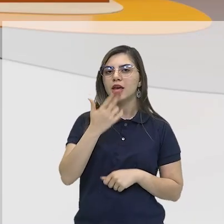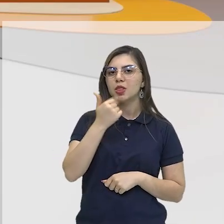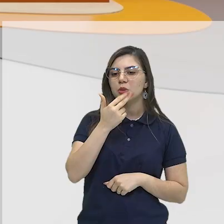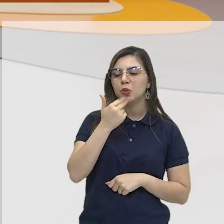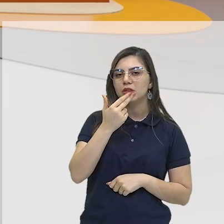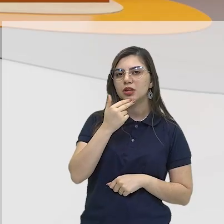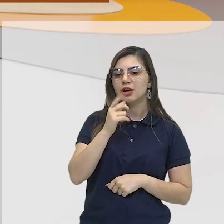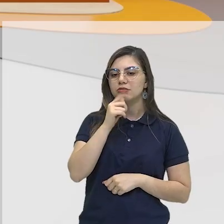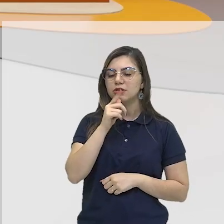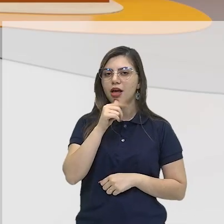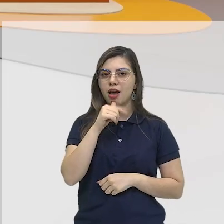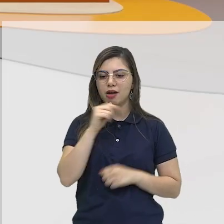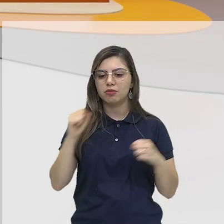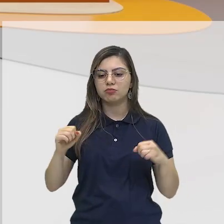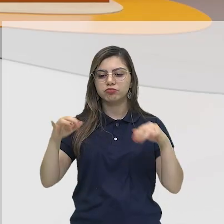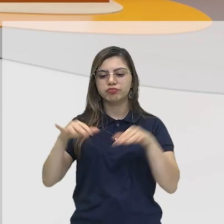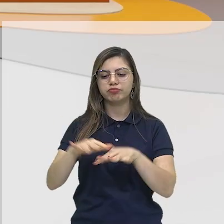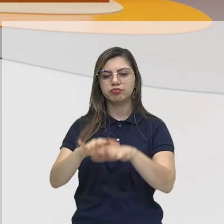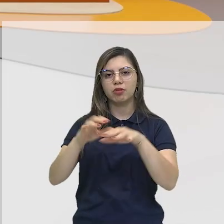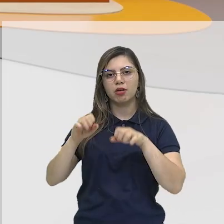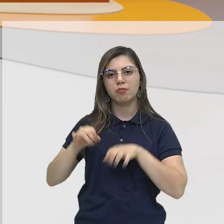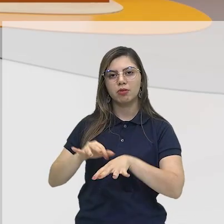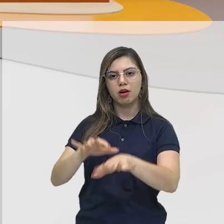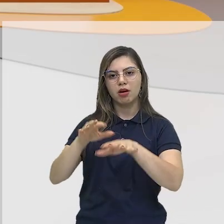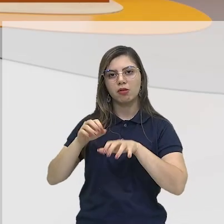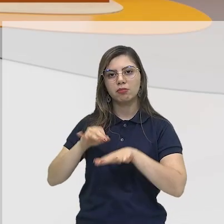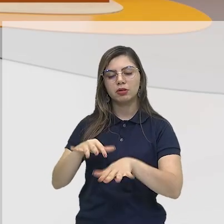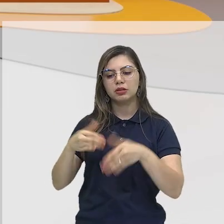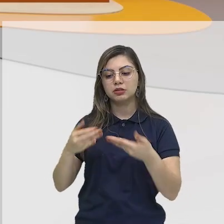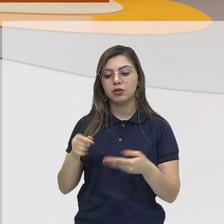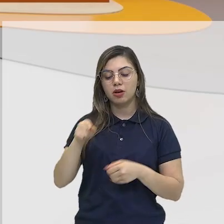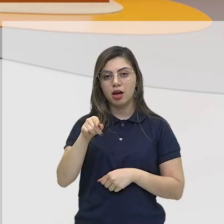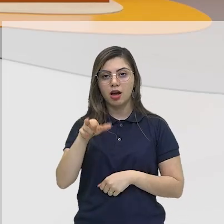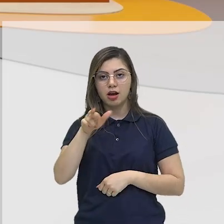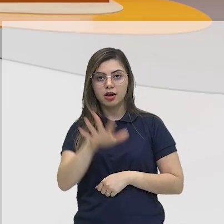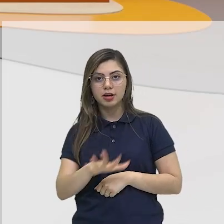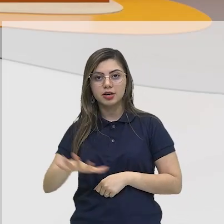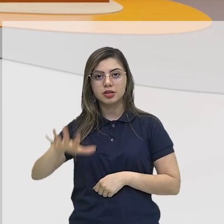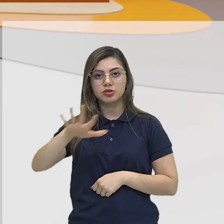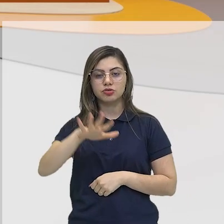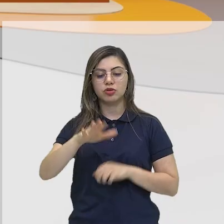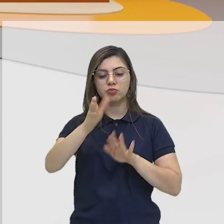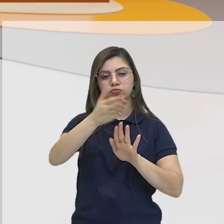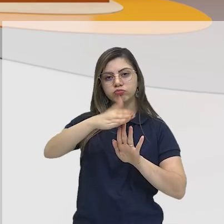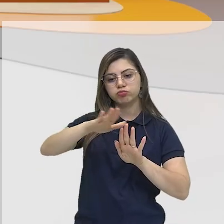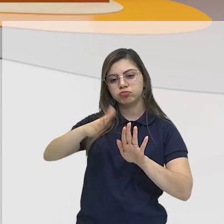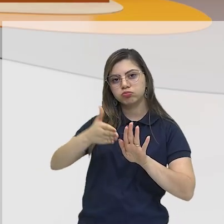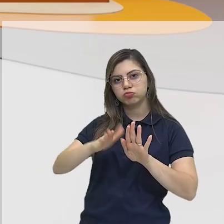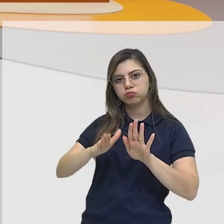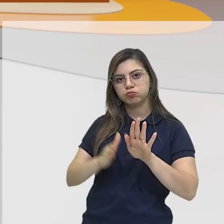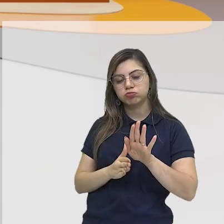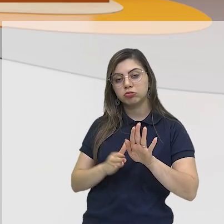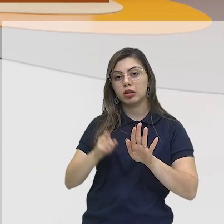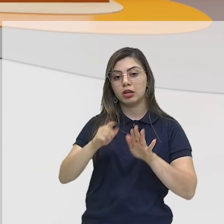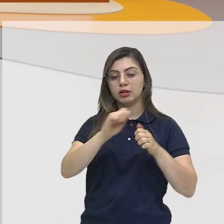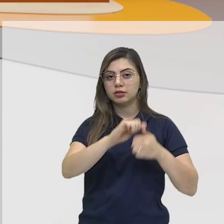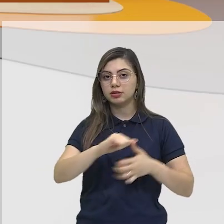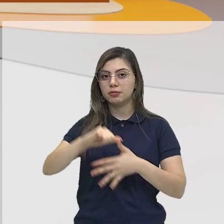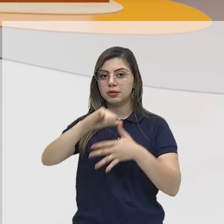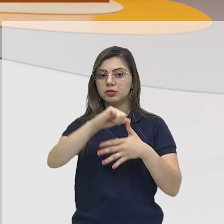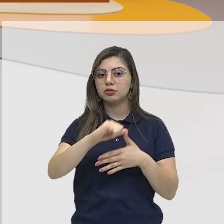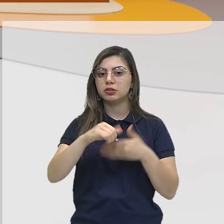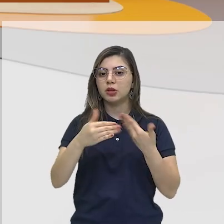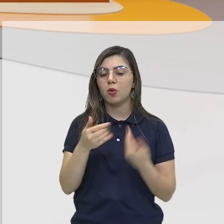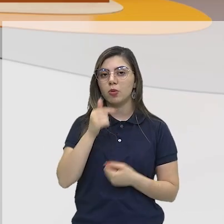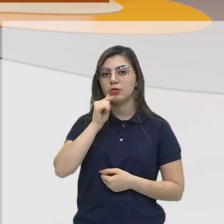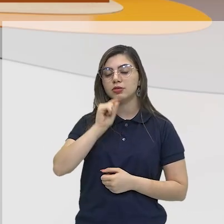nutrientes na água, fazendo com que aquela região da costa do Oceano Pacífico, da questão da América do Sul, tenha